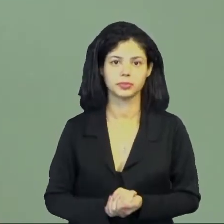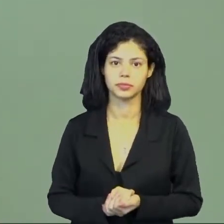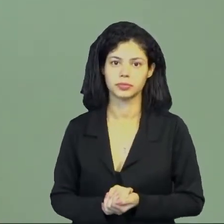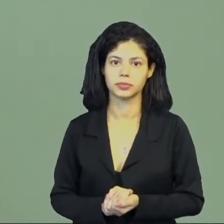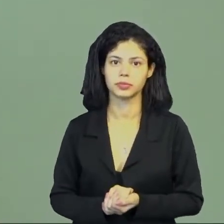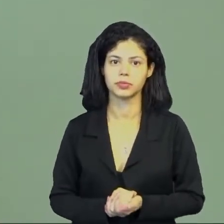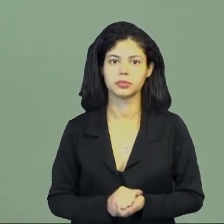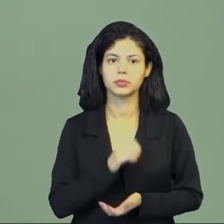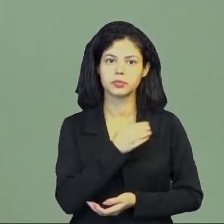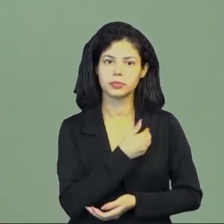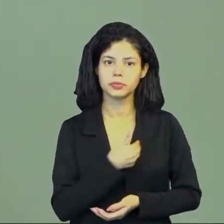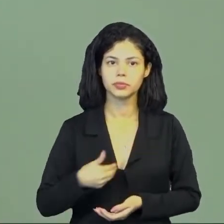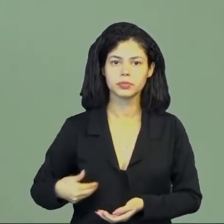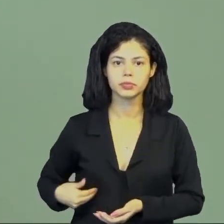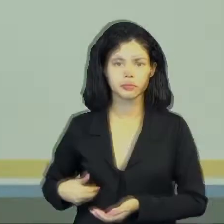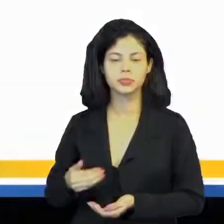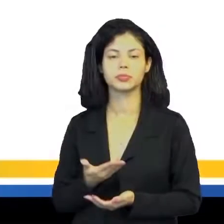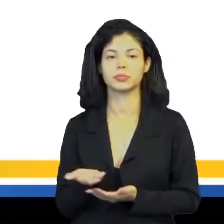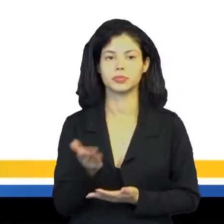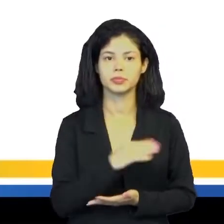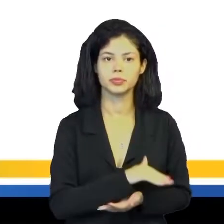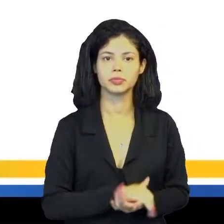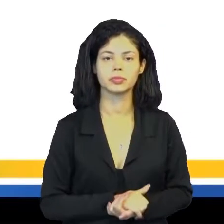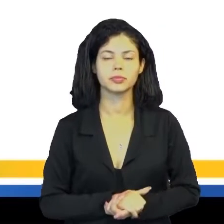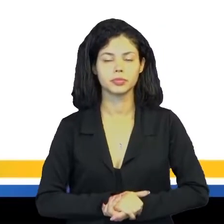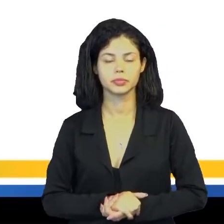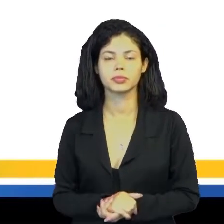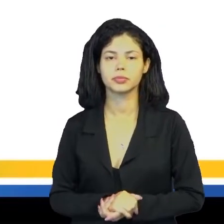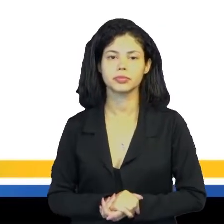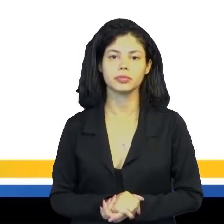Primeira República Brasileira. Vamos lá?